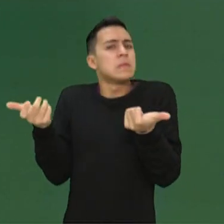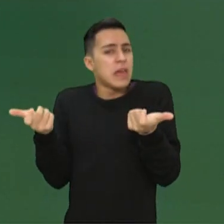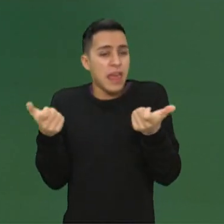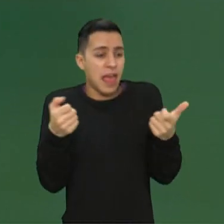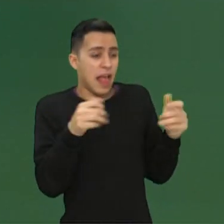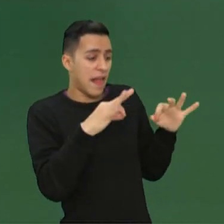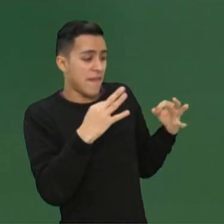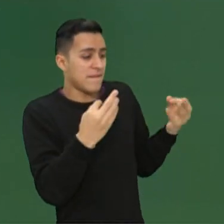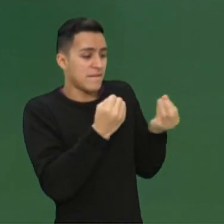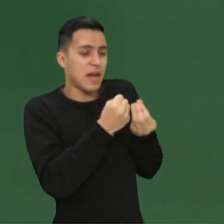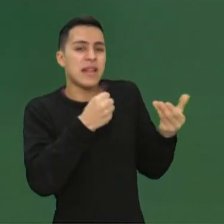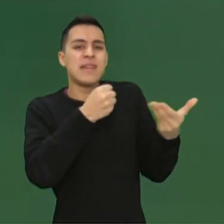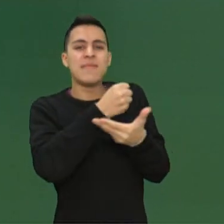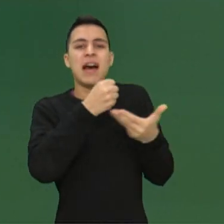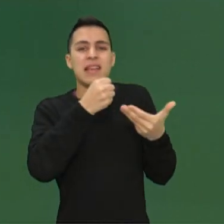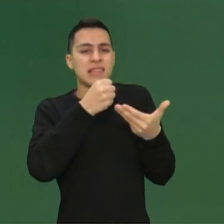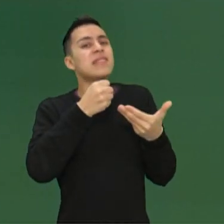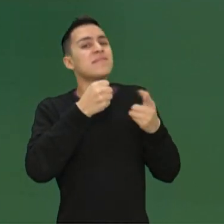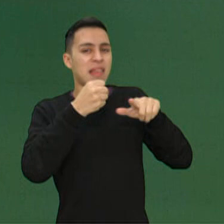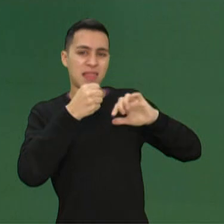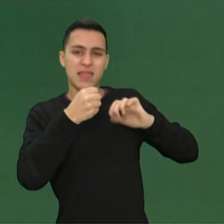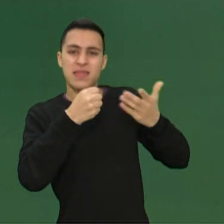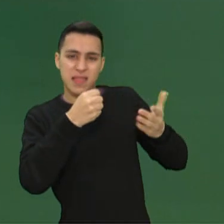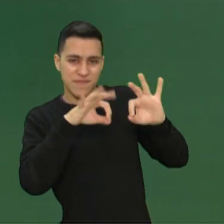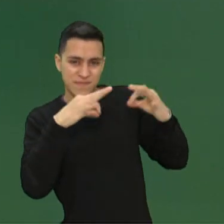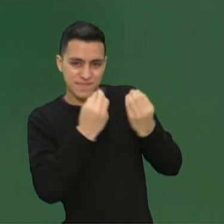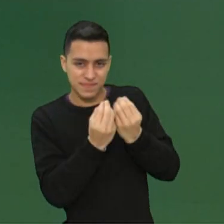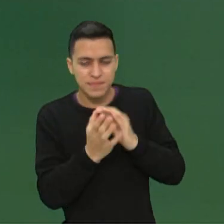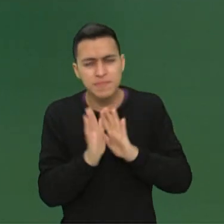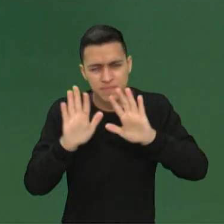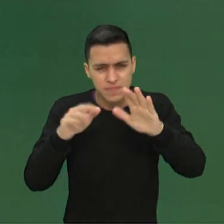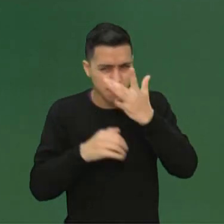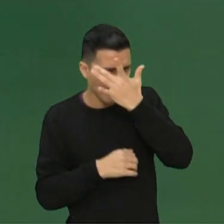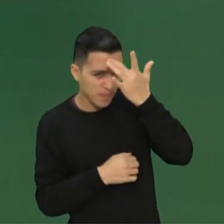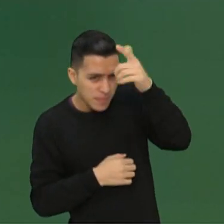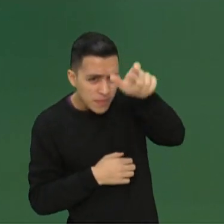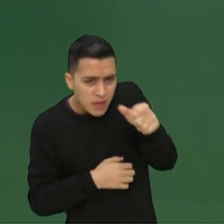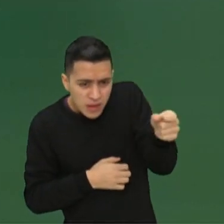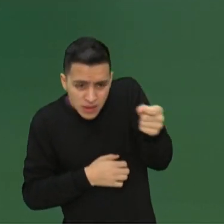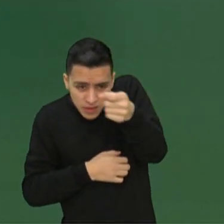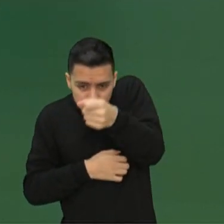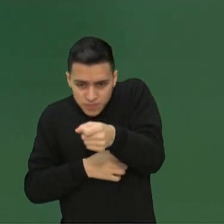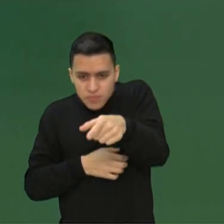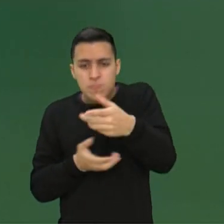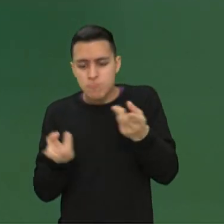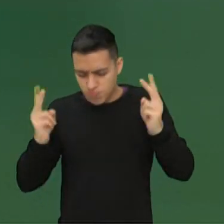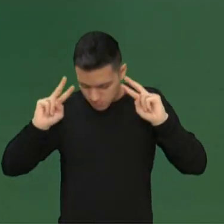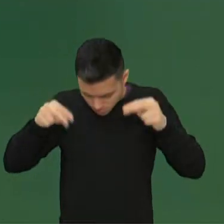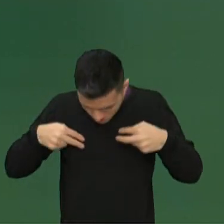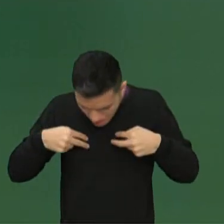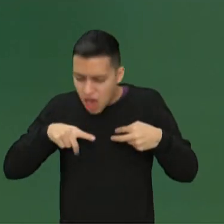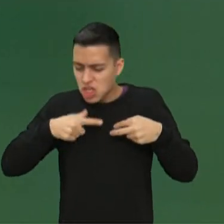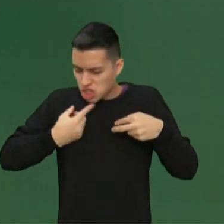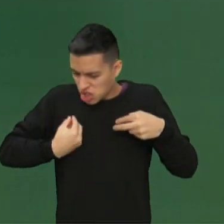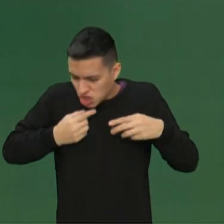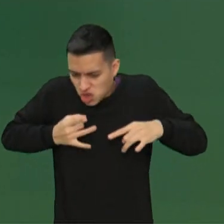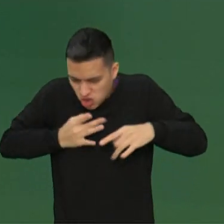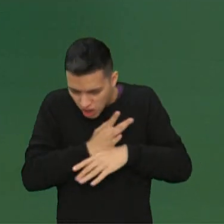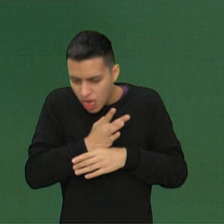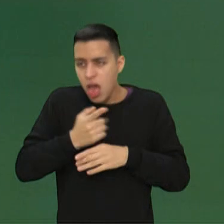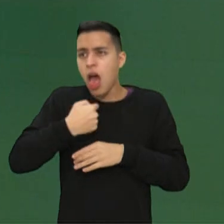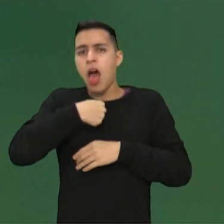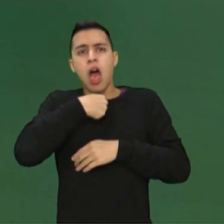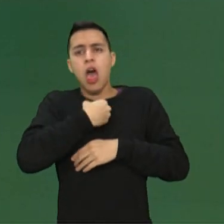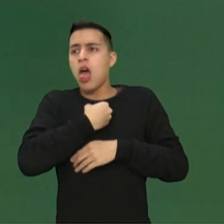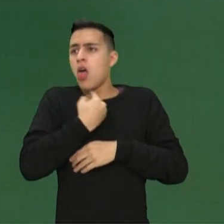é essa base ética aí. Tá? Então nós temos o indivíduo se percebe existindo, logo depois percebe que ele não